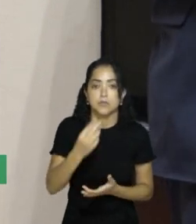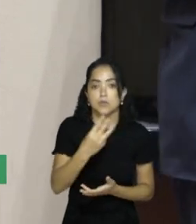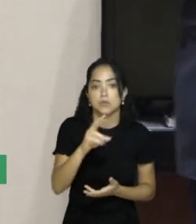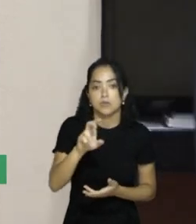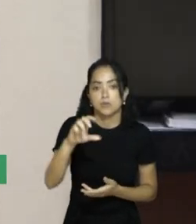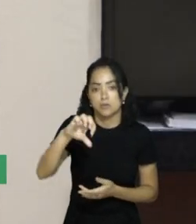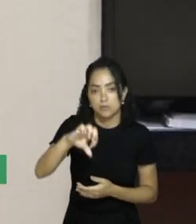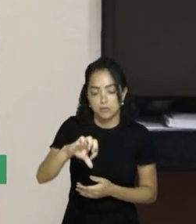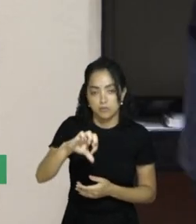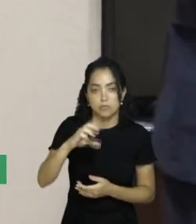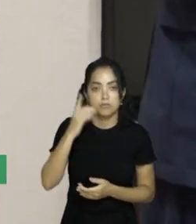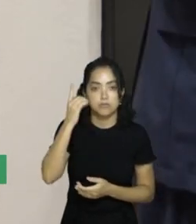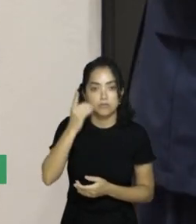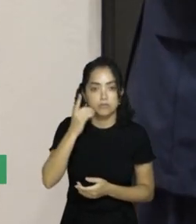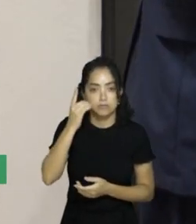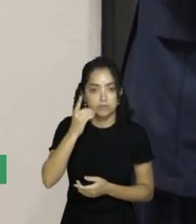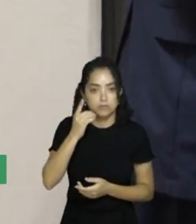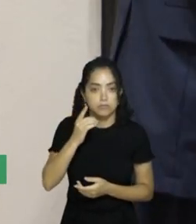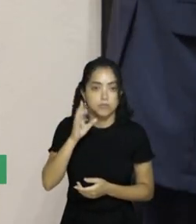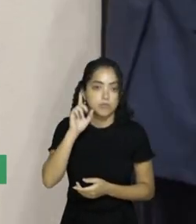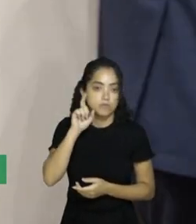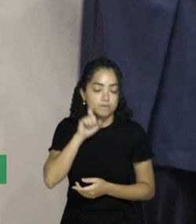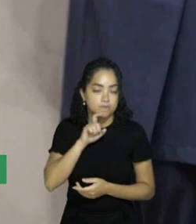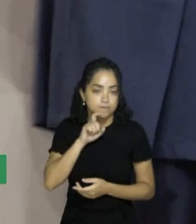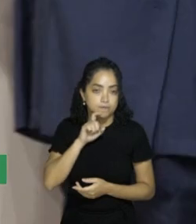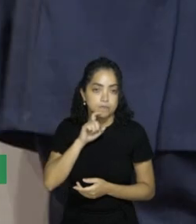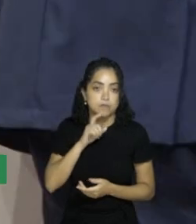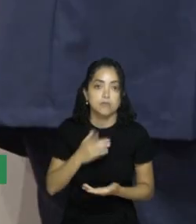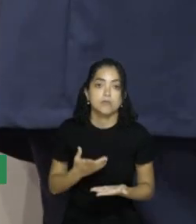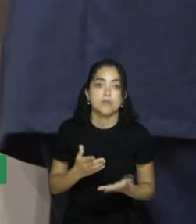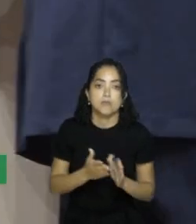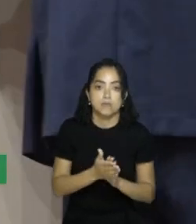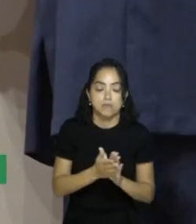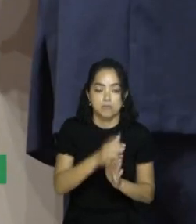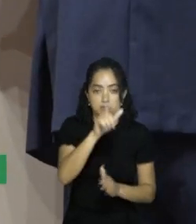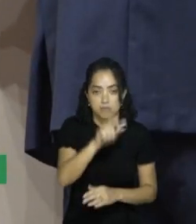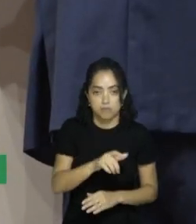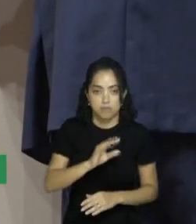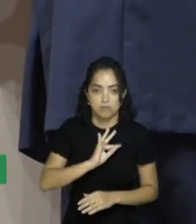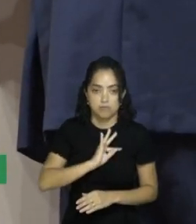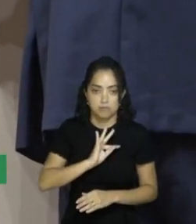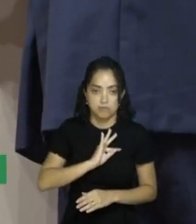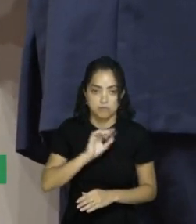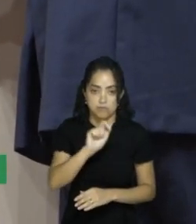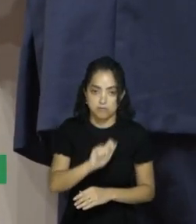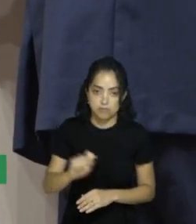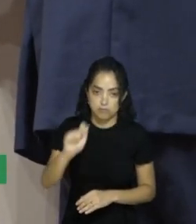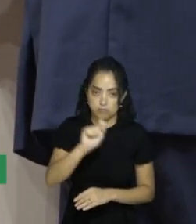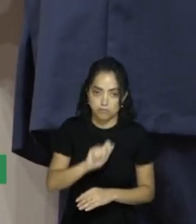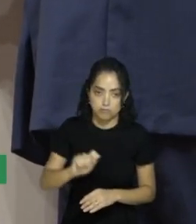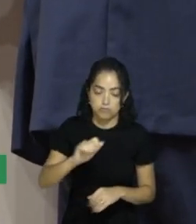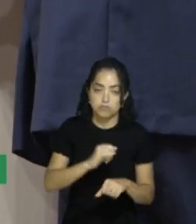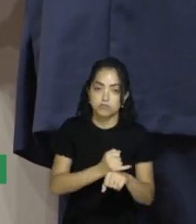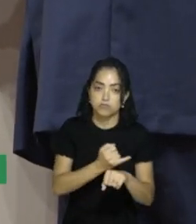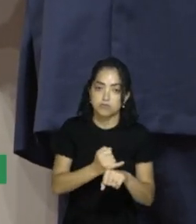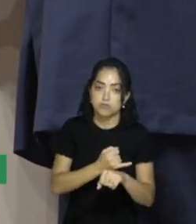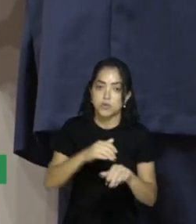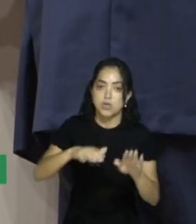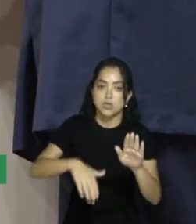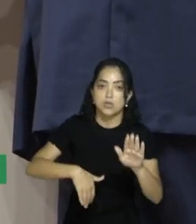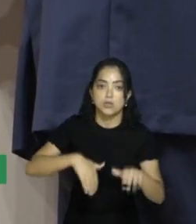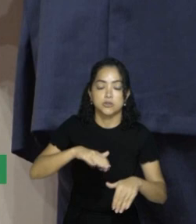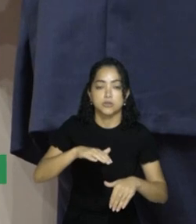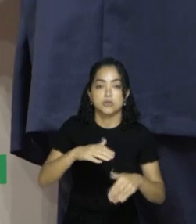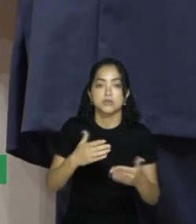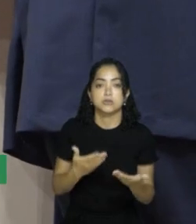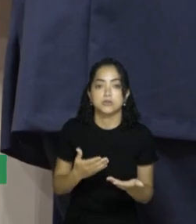359/2023 autoria Deputado Maurício manifestando aplausos técnicos da associação joinvillense de natação Ricardo de